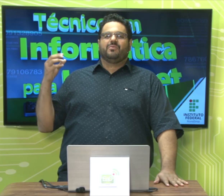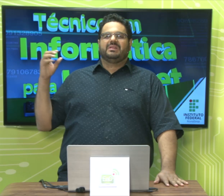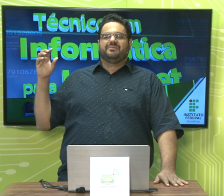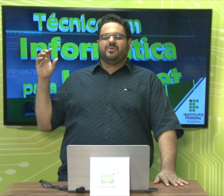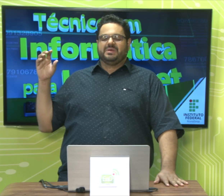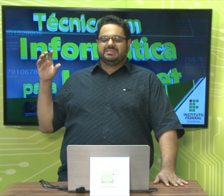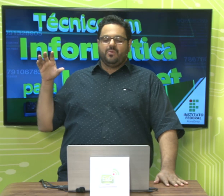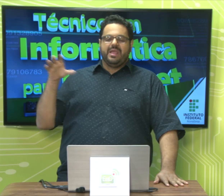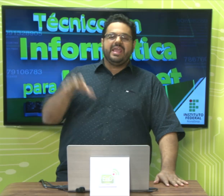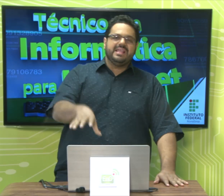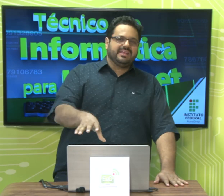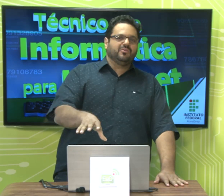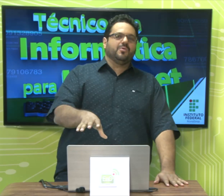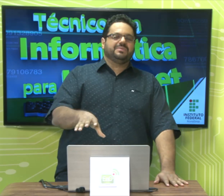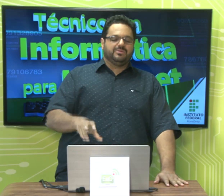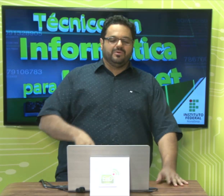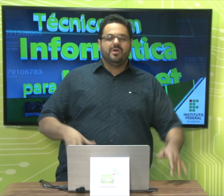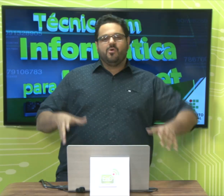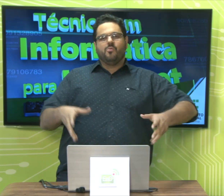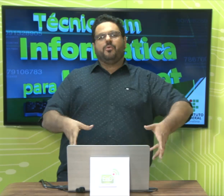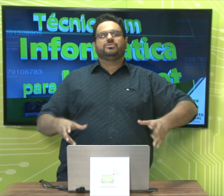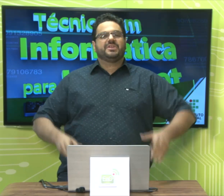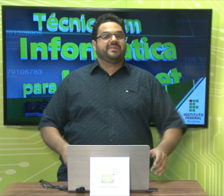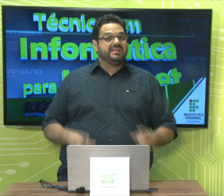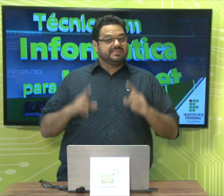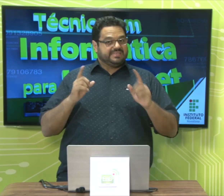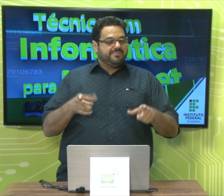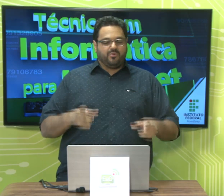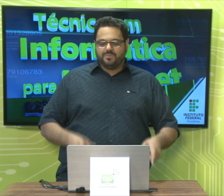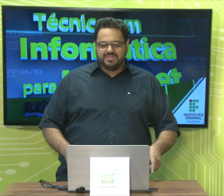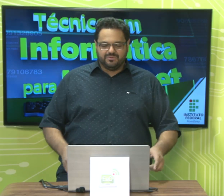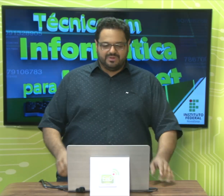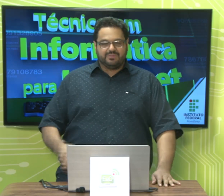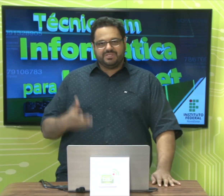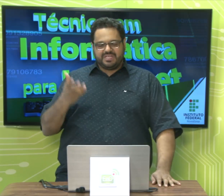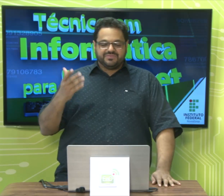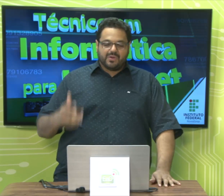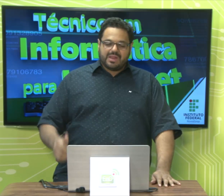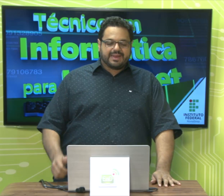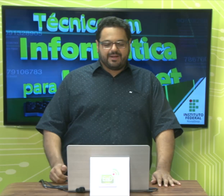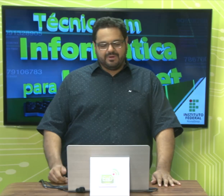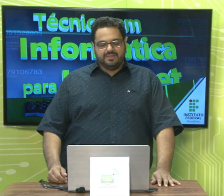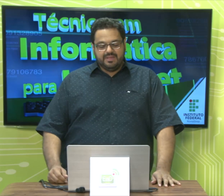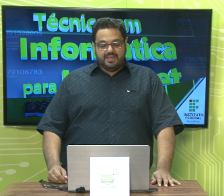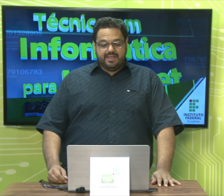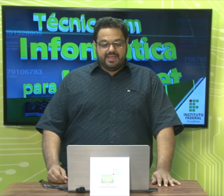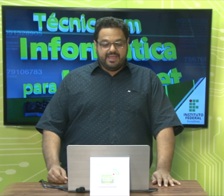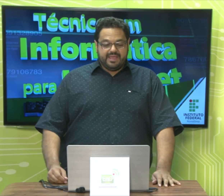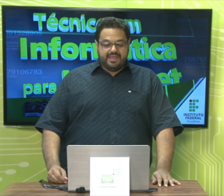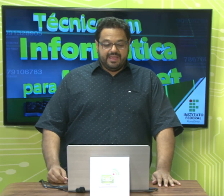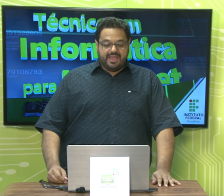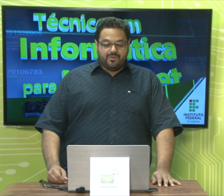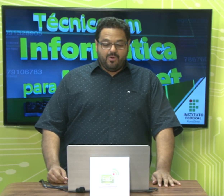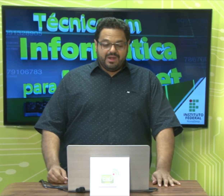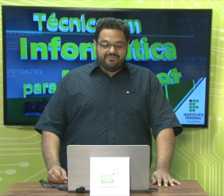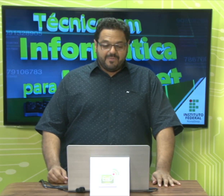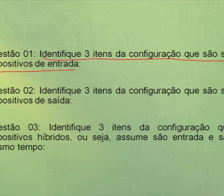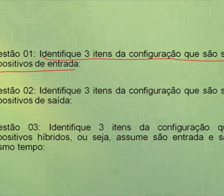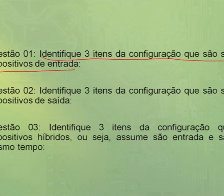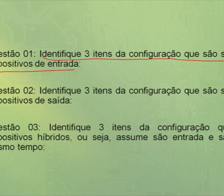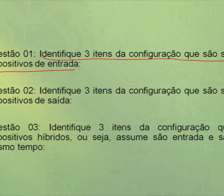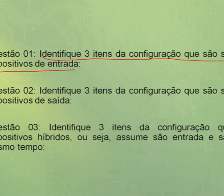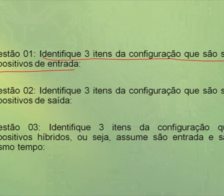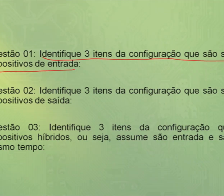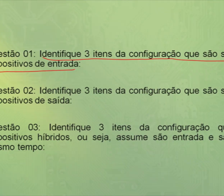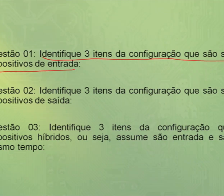entrada é quando a informação entra no computador. O ponto de referência sempre é o computador, né? Do jeito que a gente falou lá na aula. Agora vamos